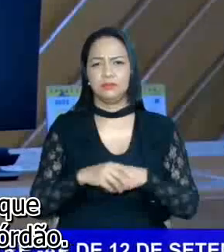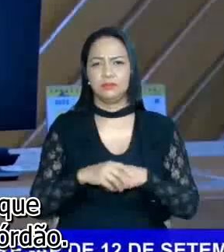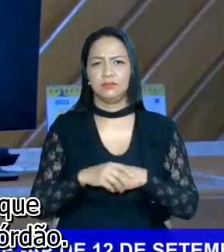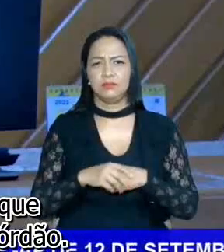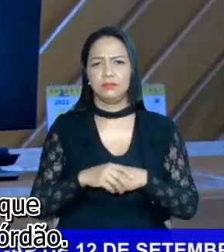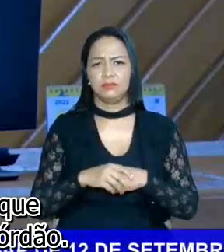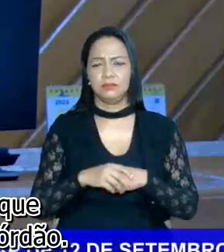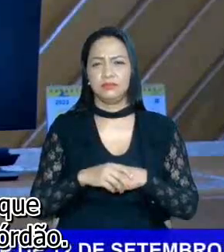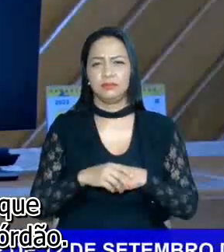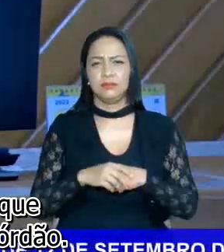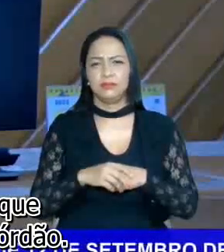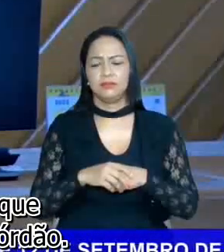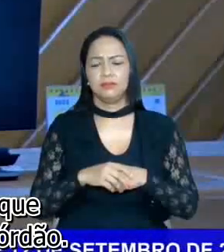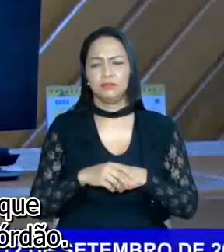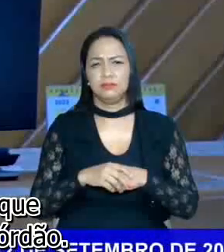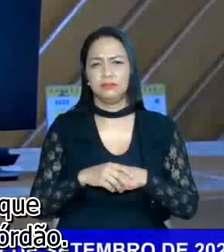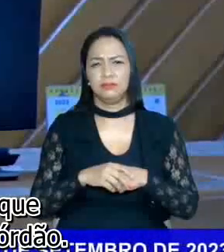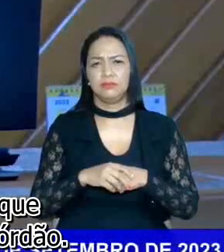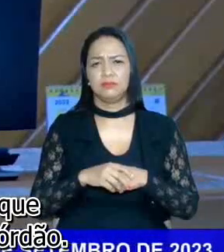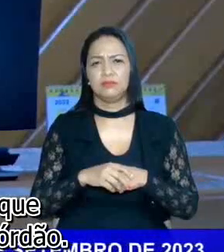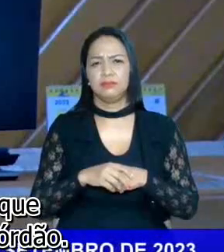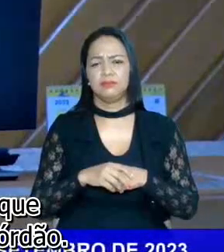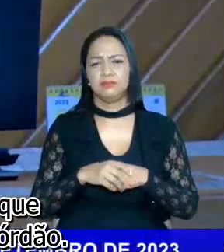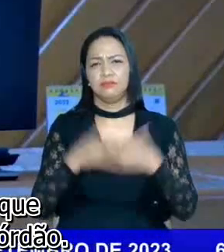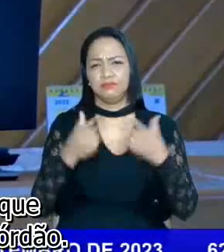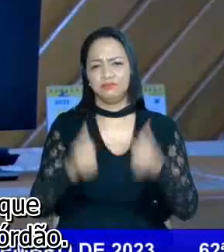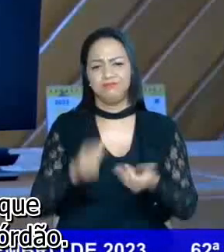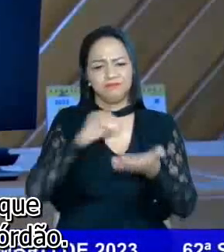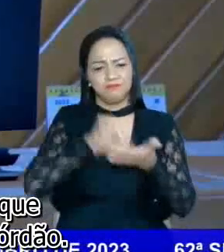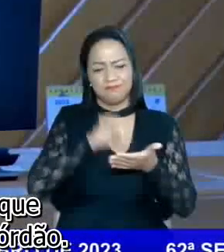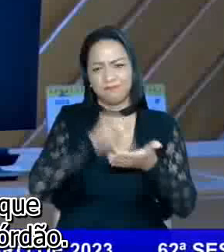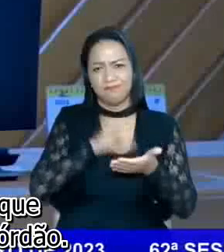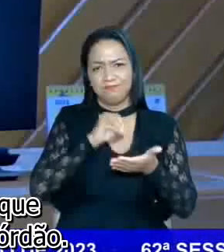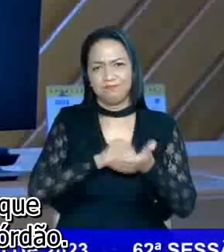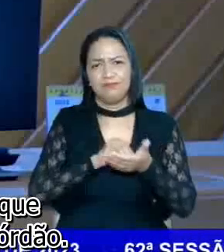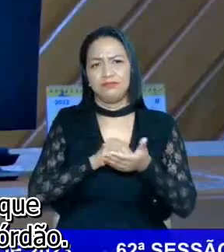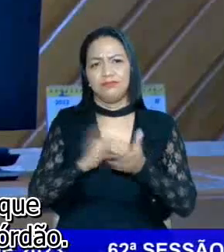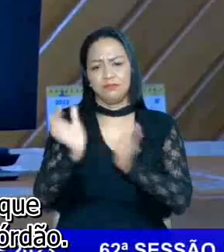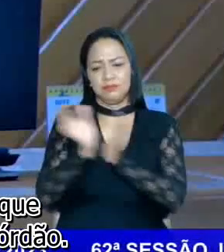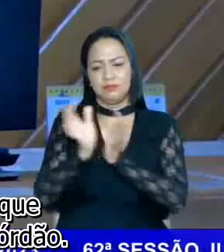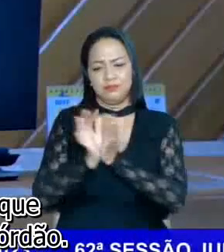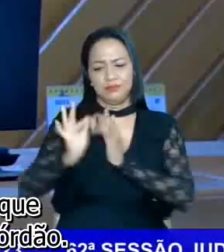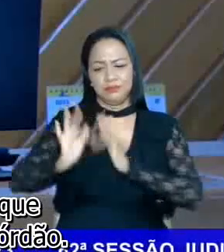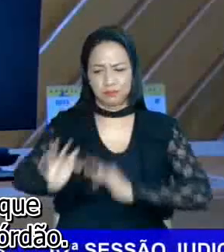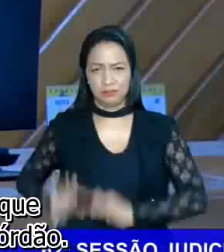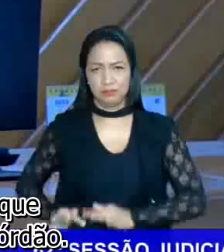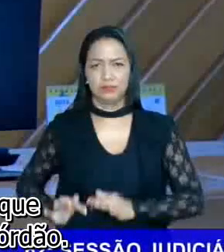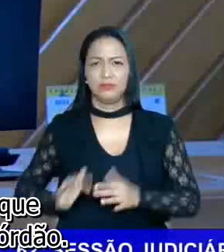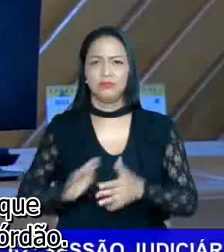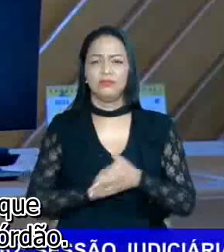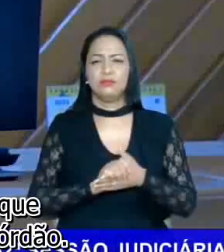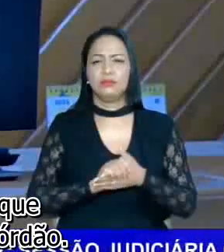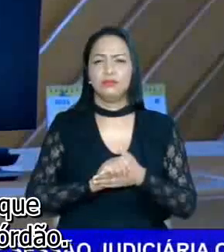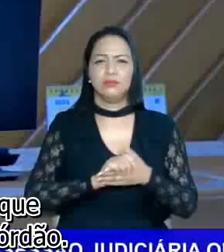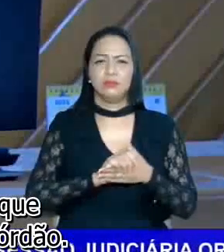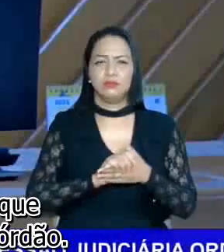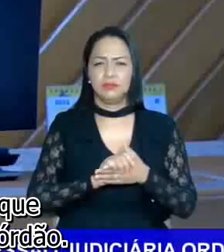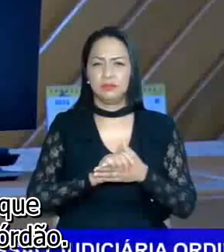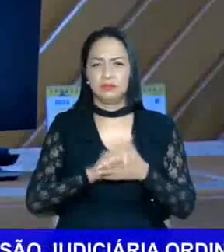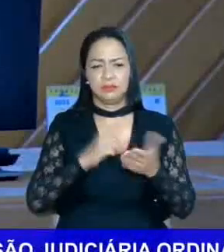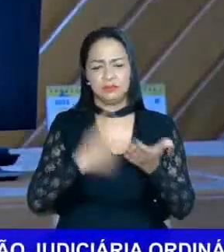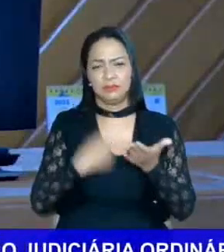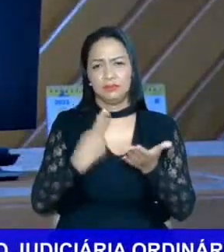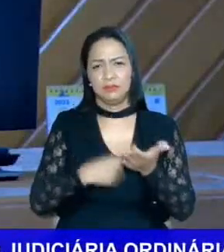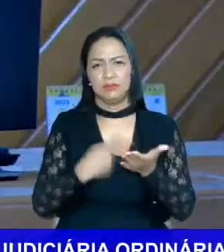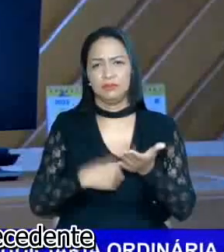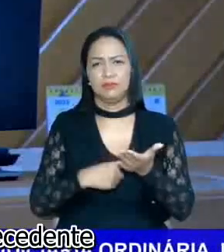que supra algumas omissões na visão do parquet que foram detectadas no acordo, no venerando